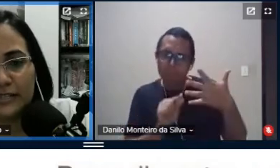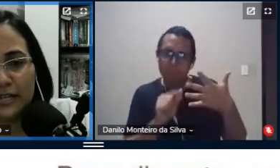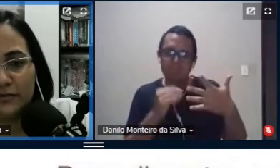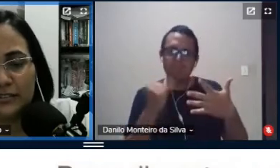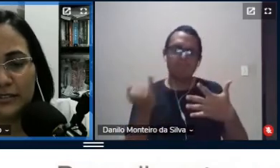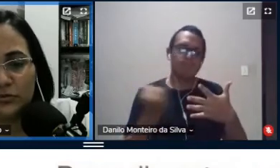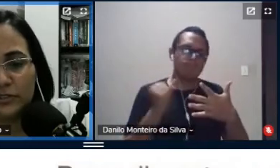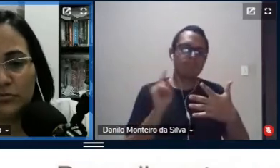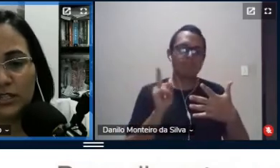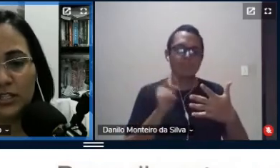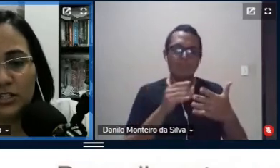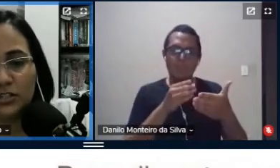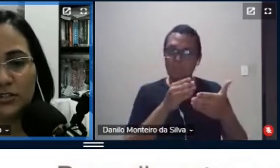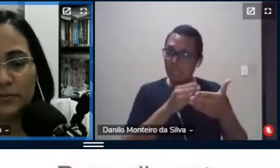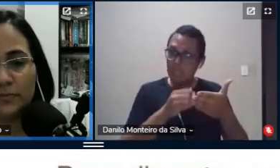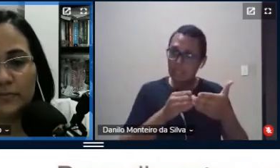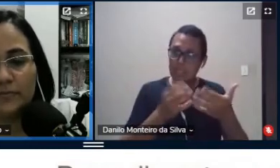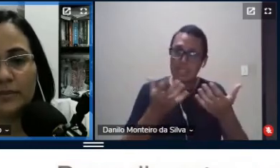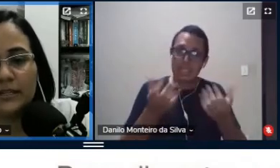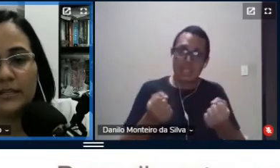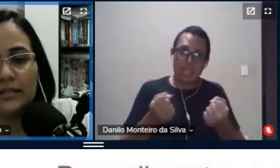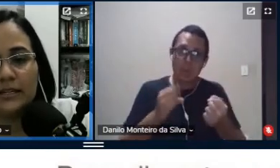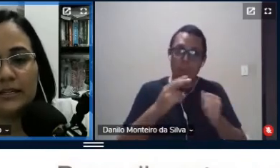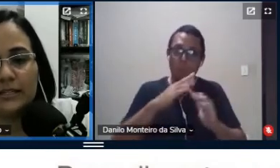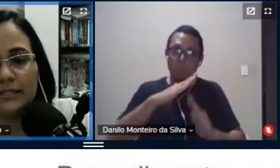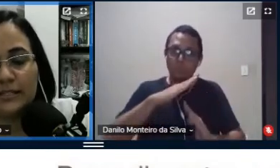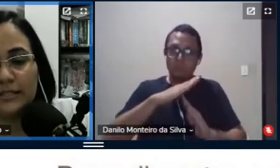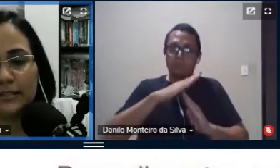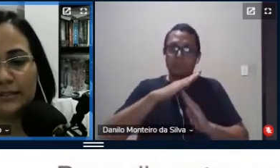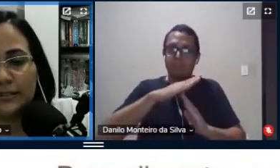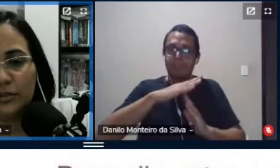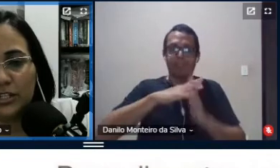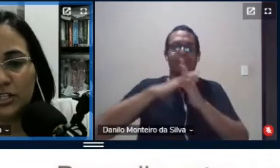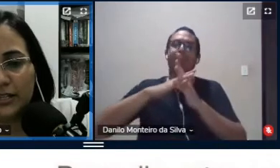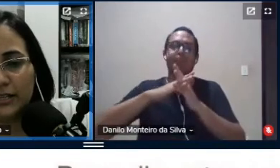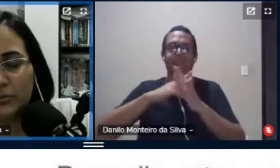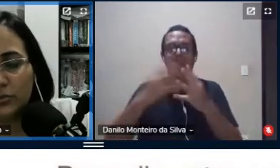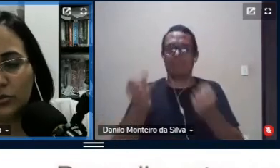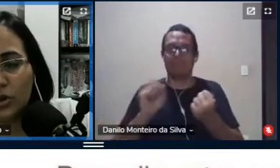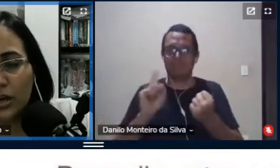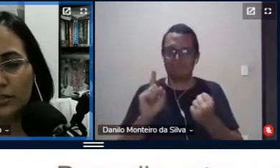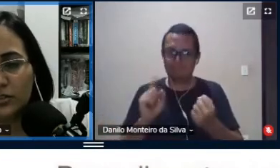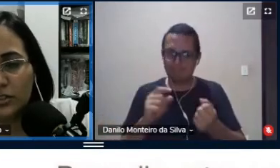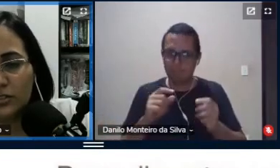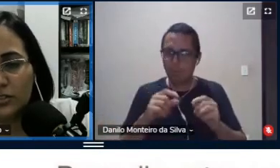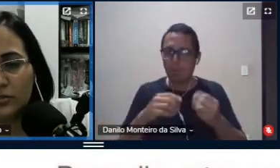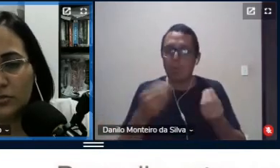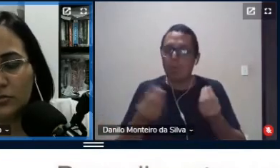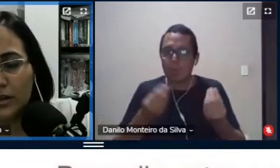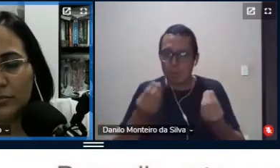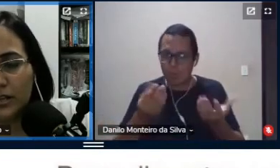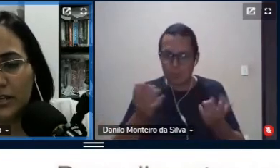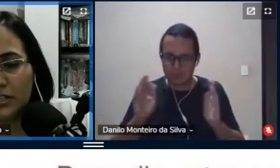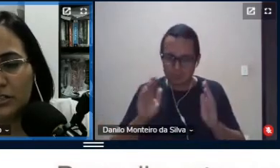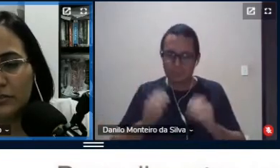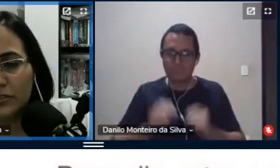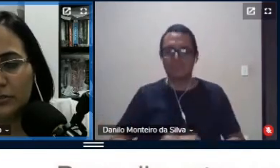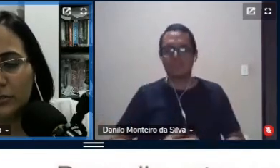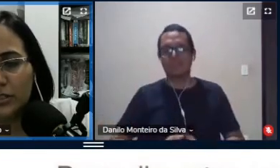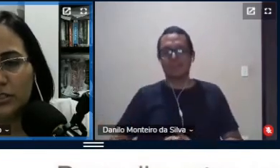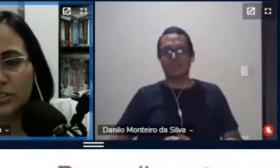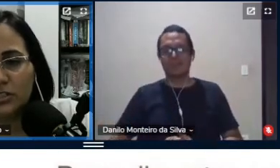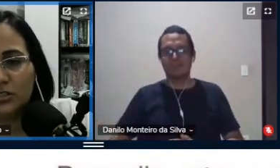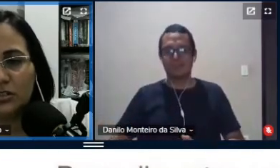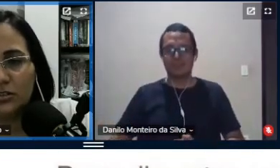sendo aceitáveis dentro dos limites. Se está sendo retirado escórias, gente, é porque aqui a gente está